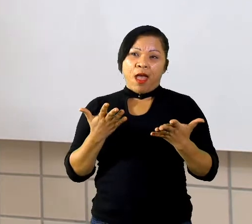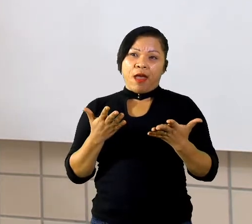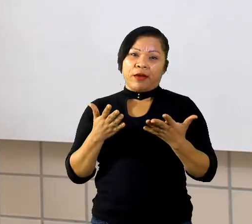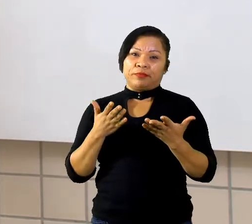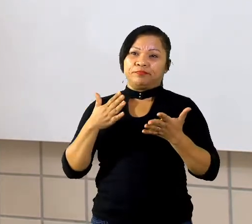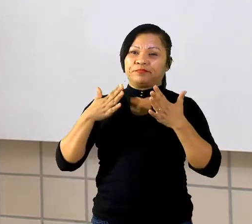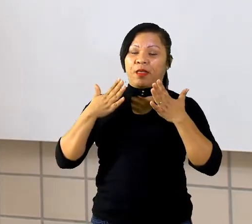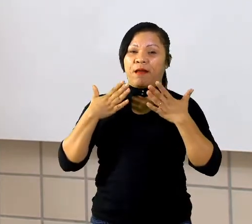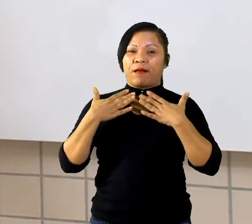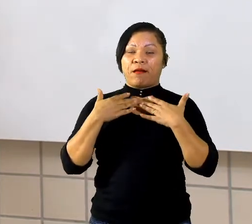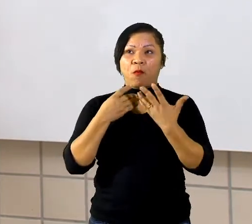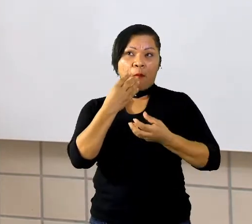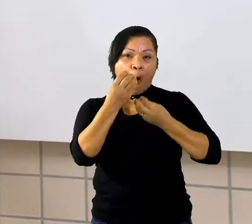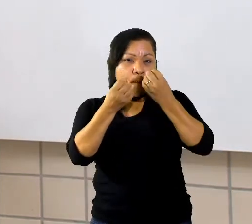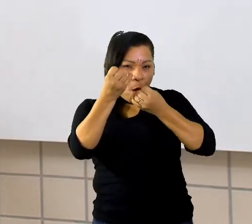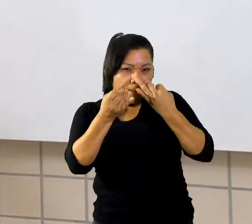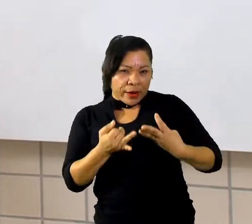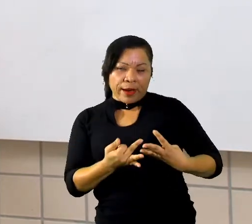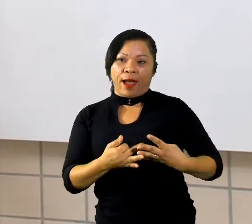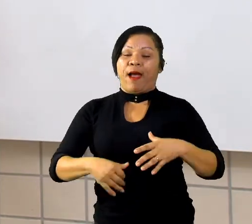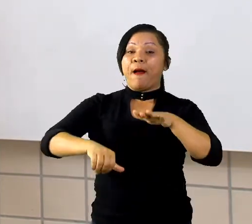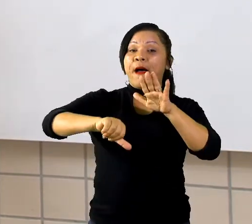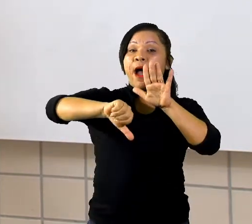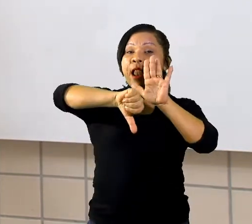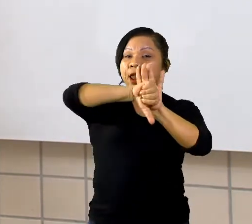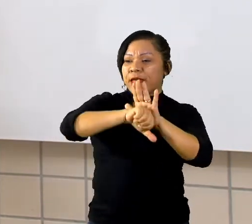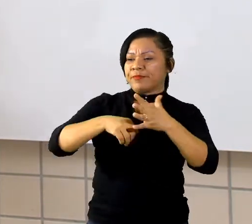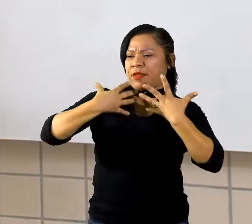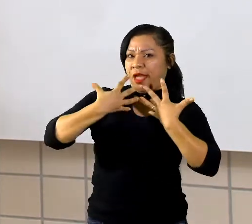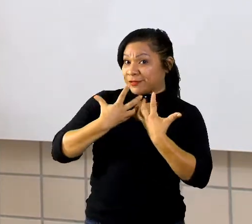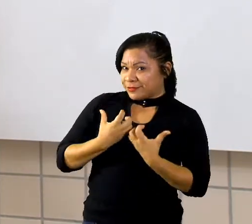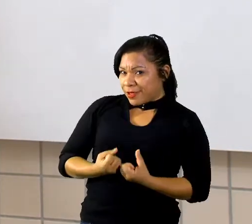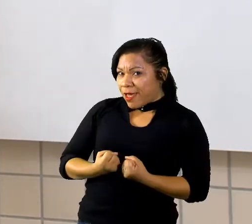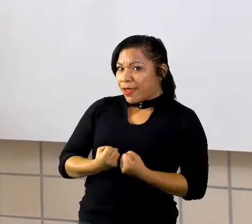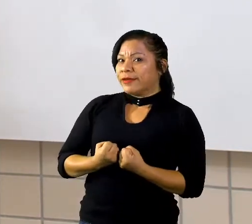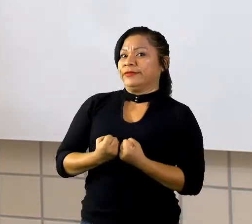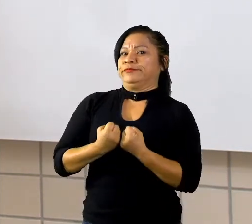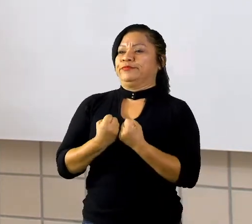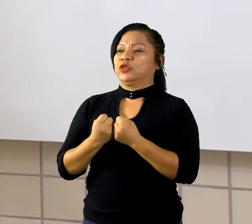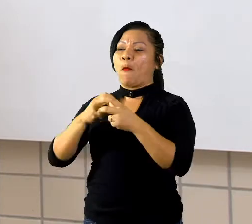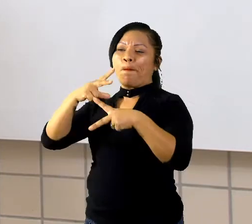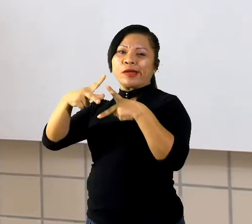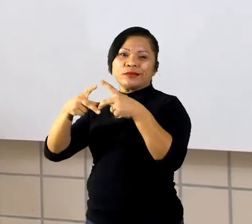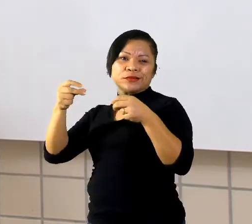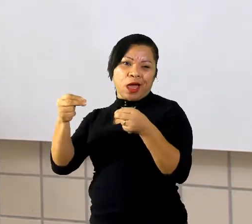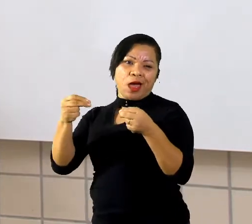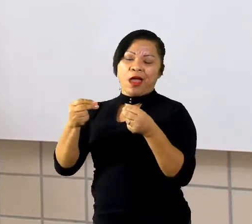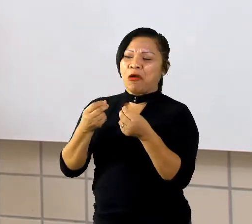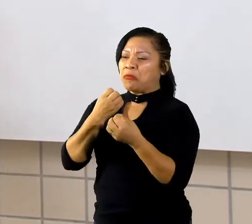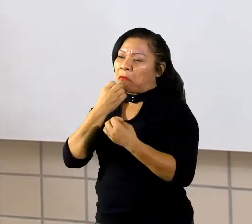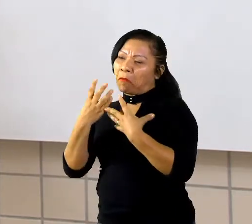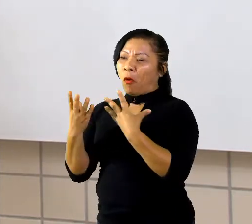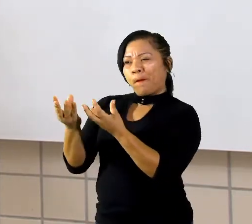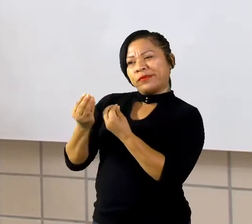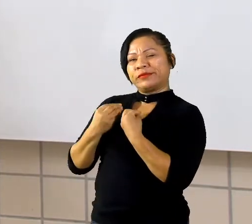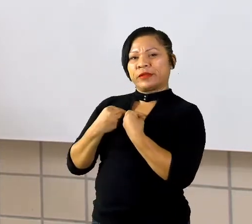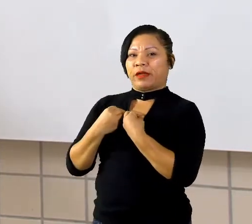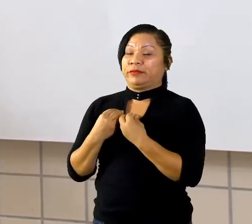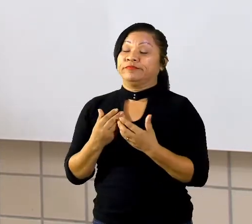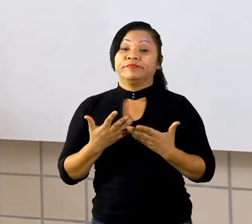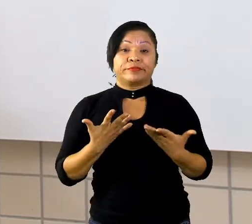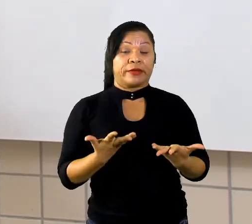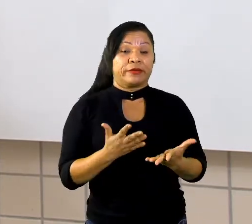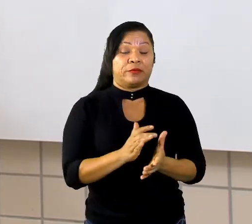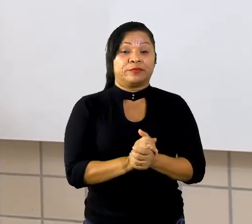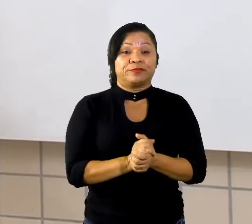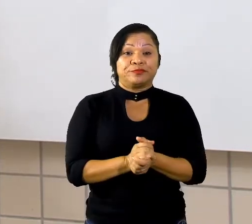crime passivo, aquele que aceita receber aquela coisa, aquele benefício. Antigamente, esse